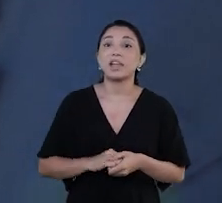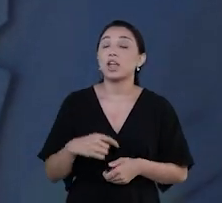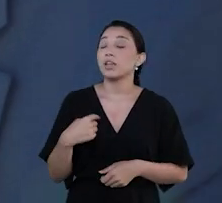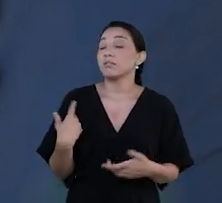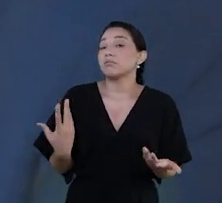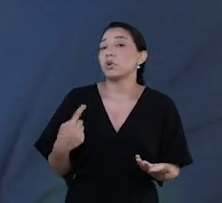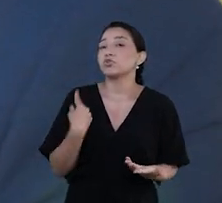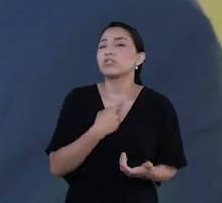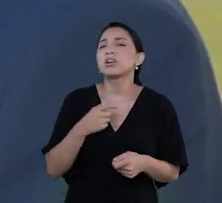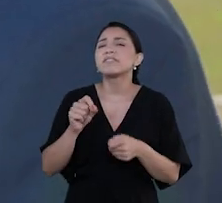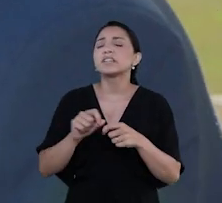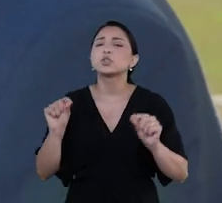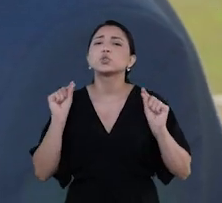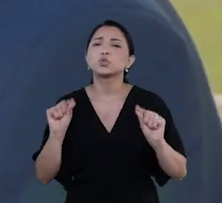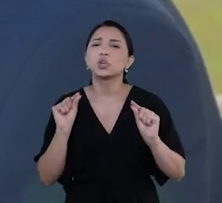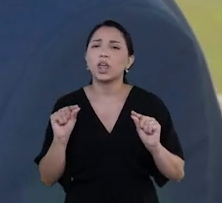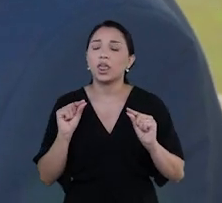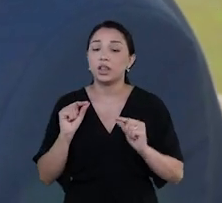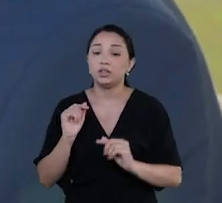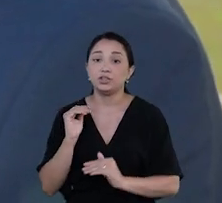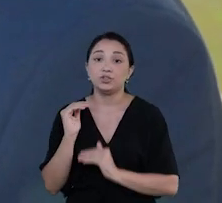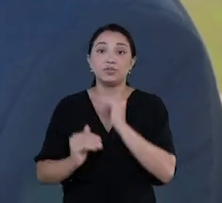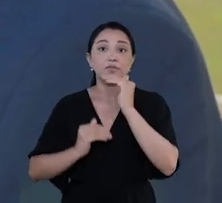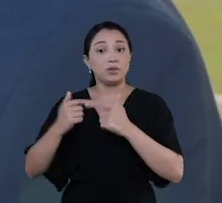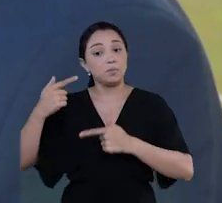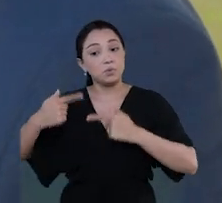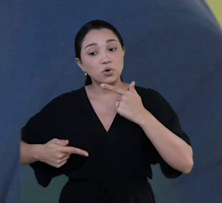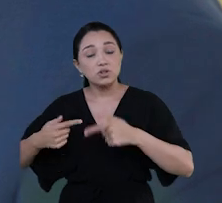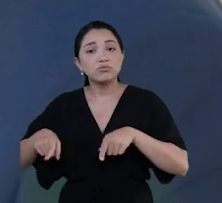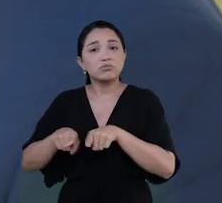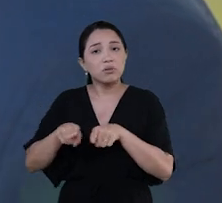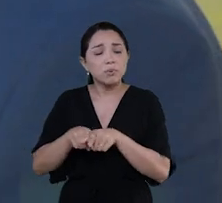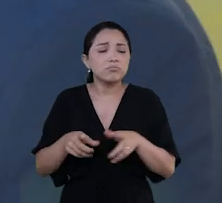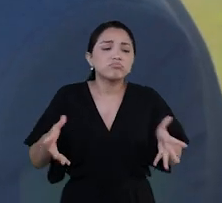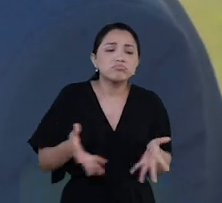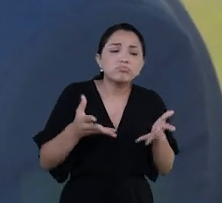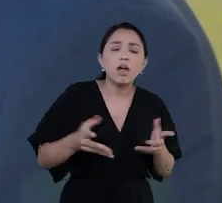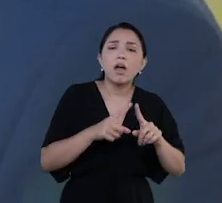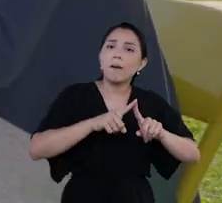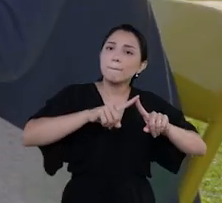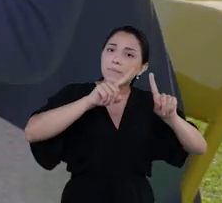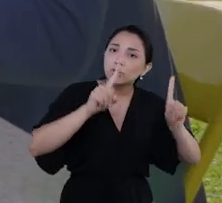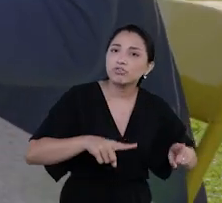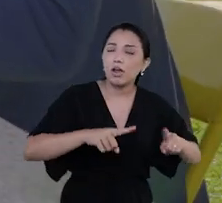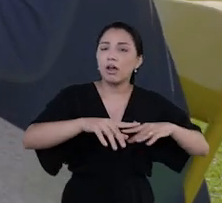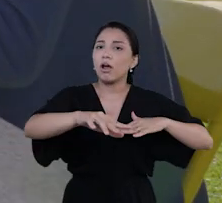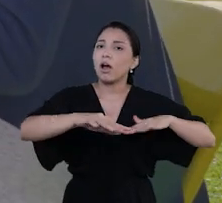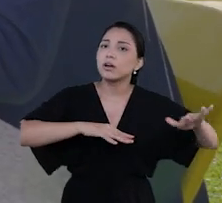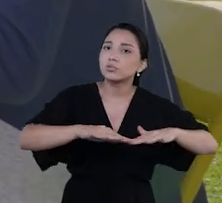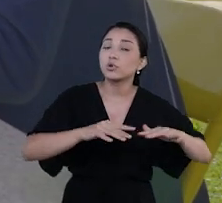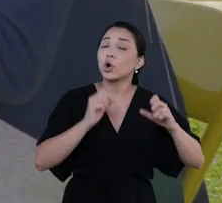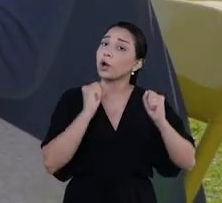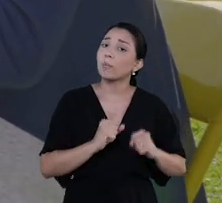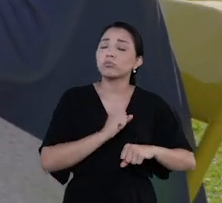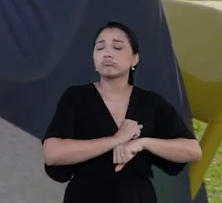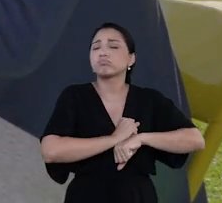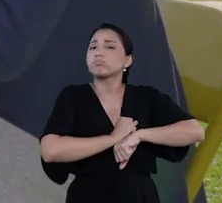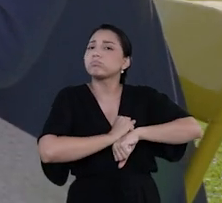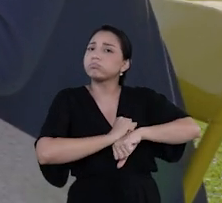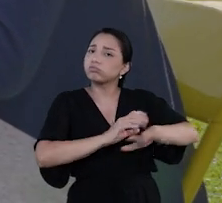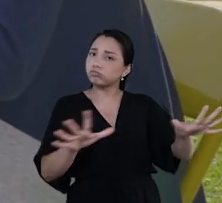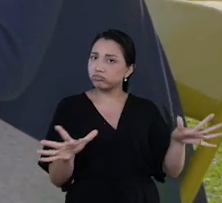políticas e fomentando também ações projetos que possam ser replicados exemplos simples